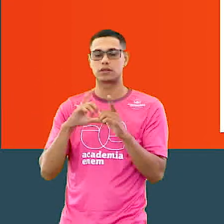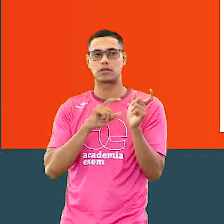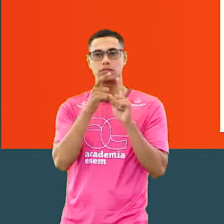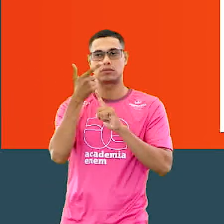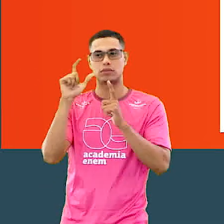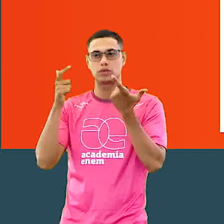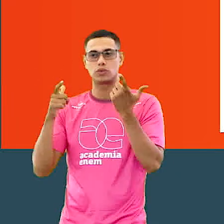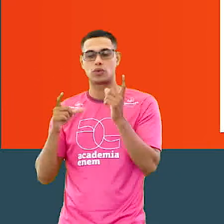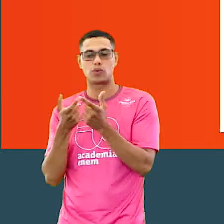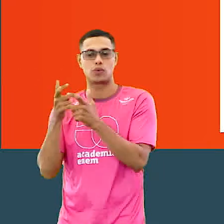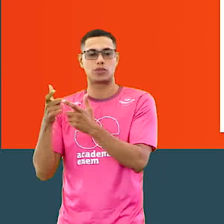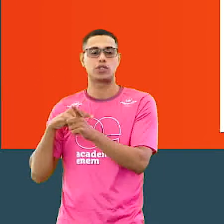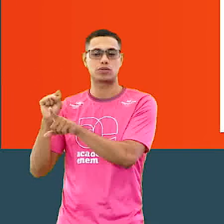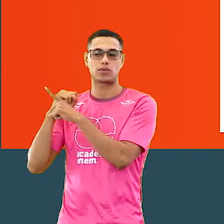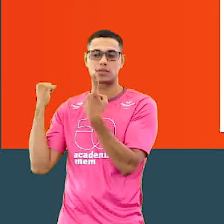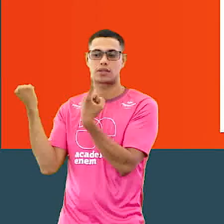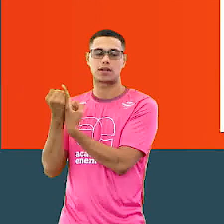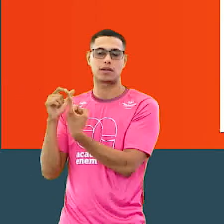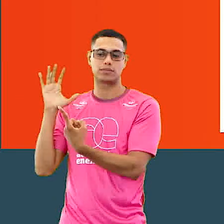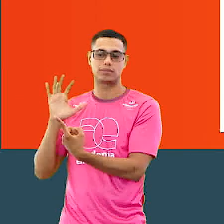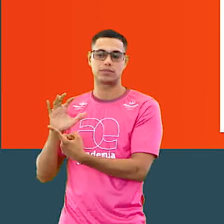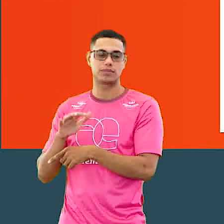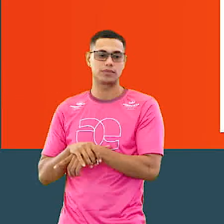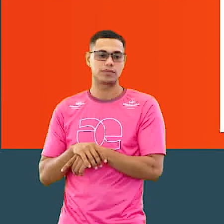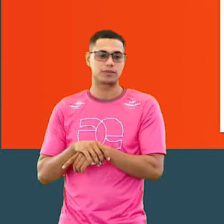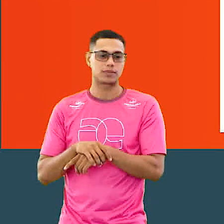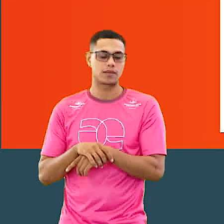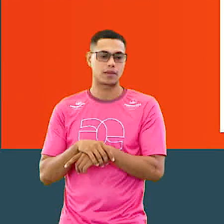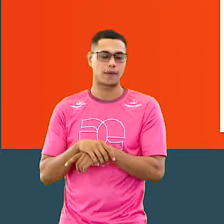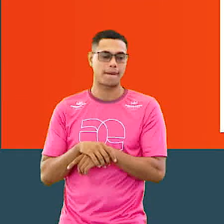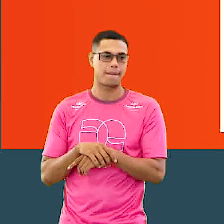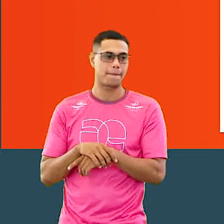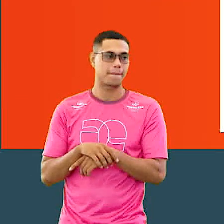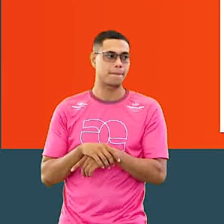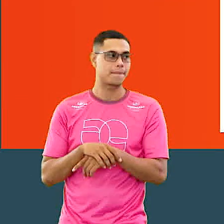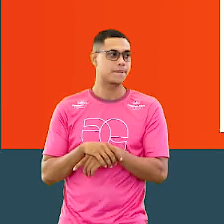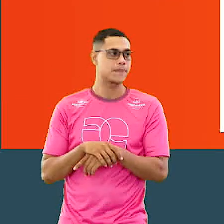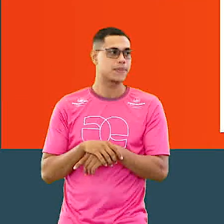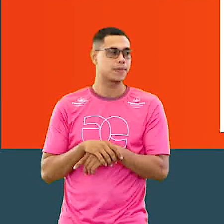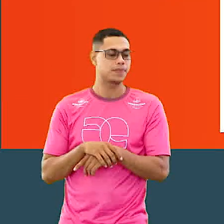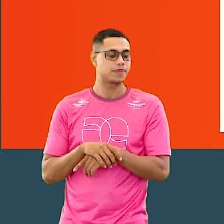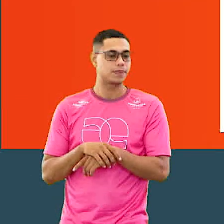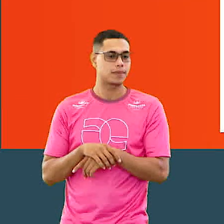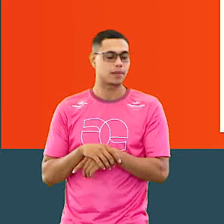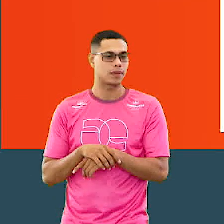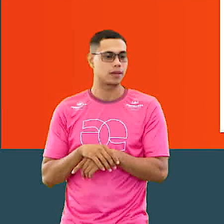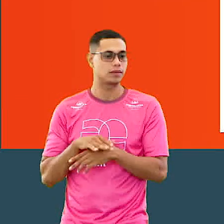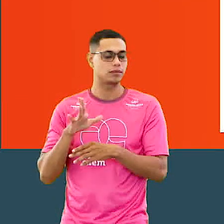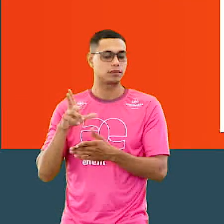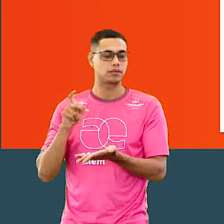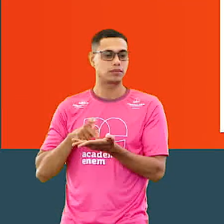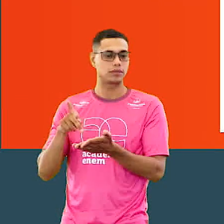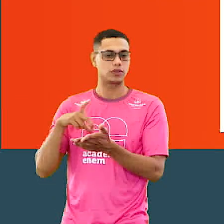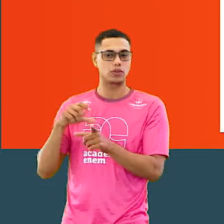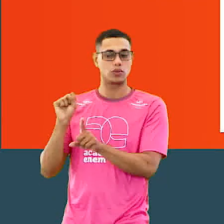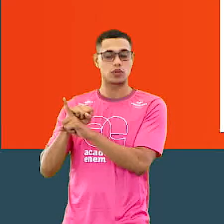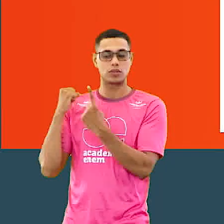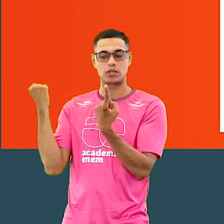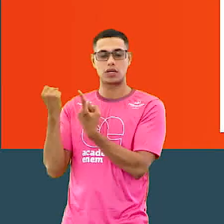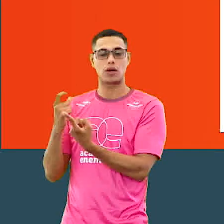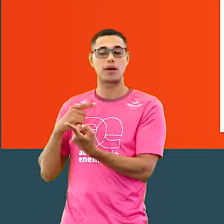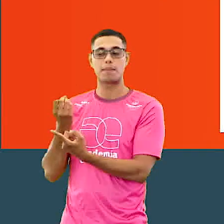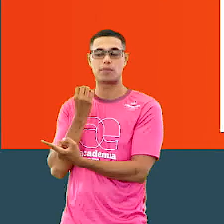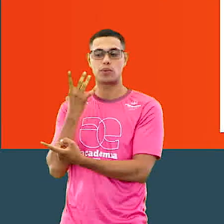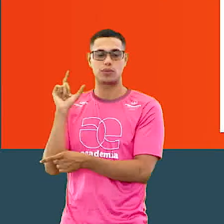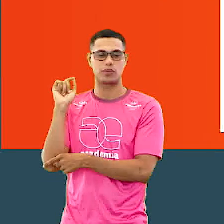quê? Fiéis social. Qual é a vantagem de se enquadrar no fiéis social? Qual é a vantagem?